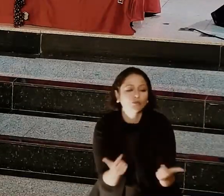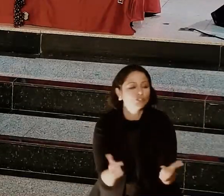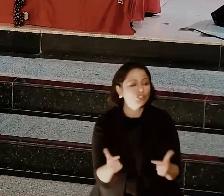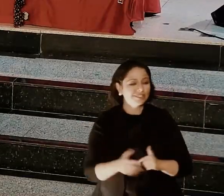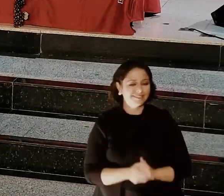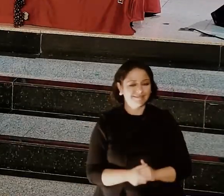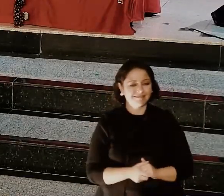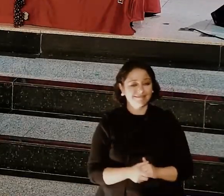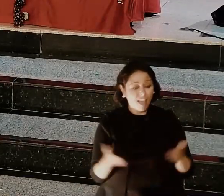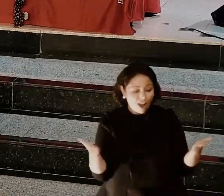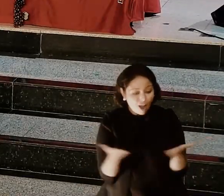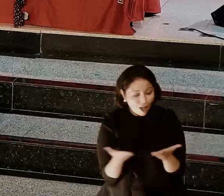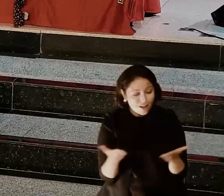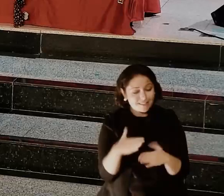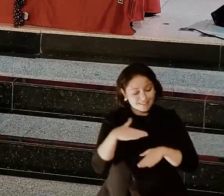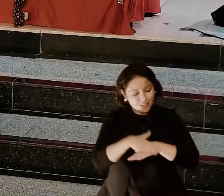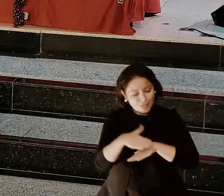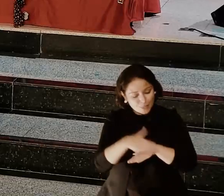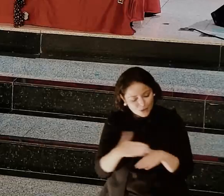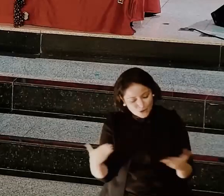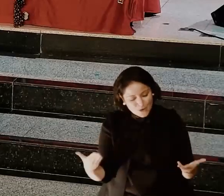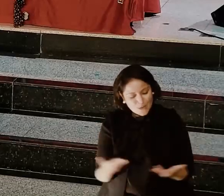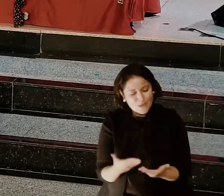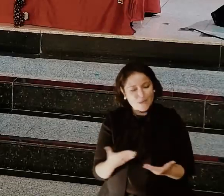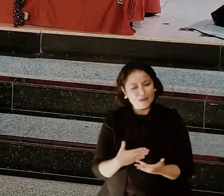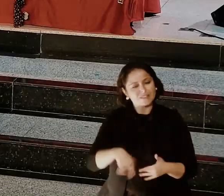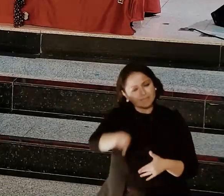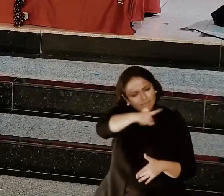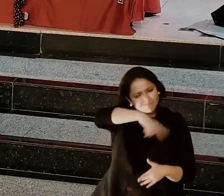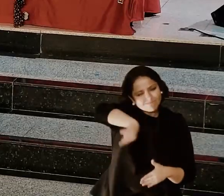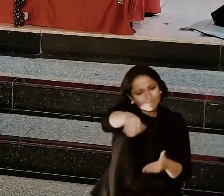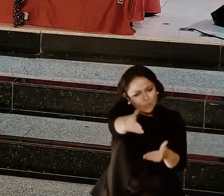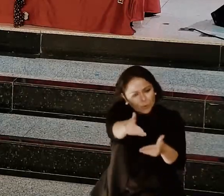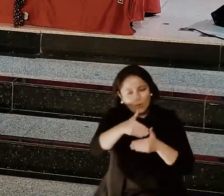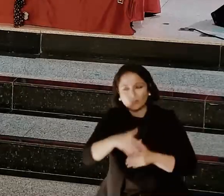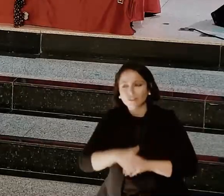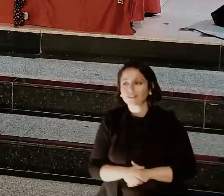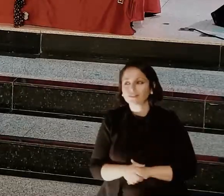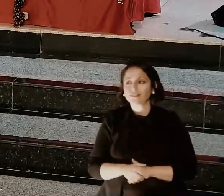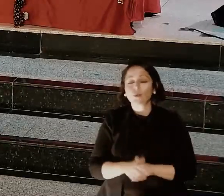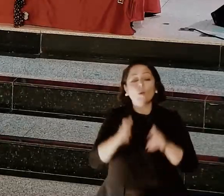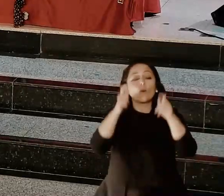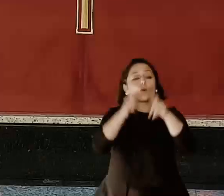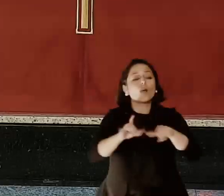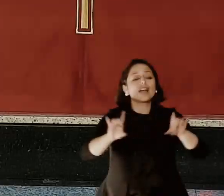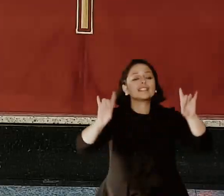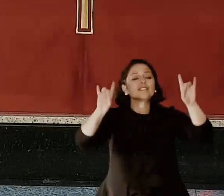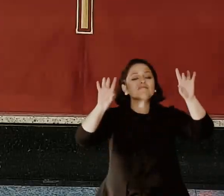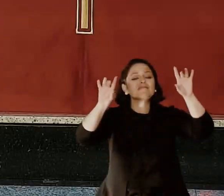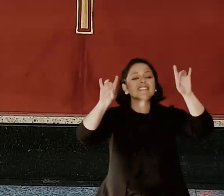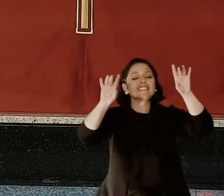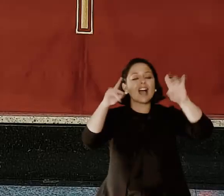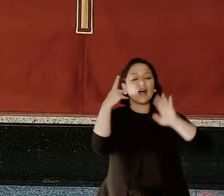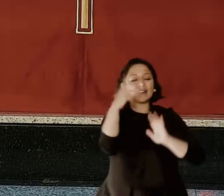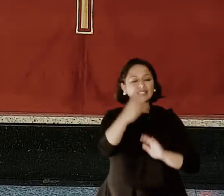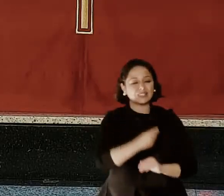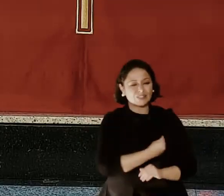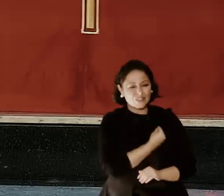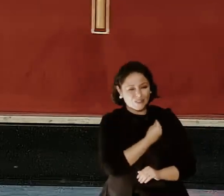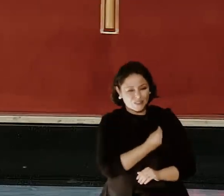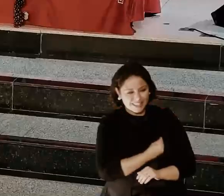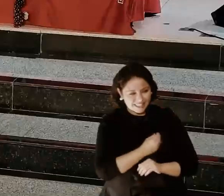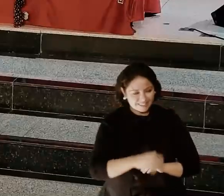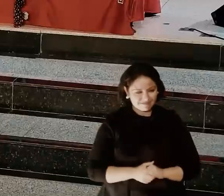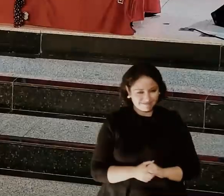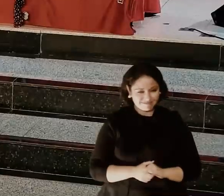Mas nessa noite eu queria convidar você, que deseja arrumar aí um lugar especial para Jesus. Queria dizer